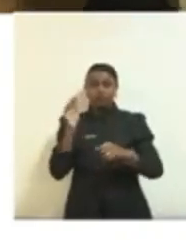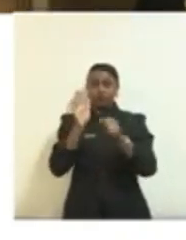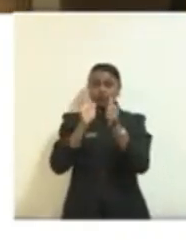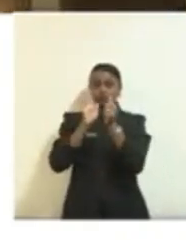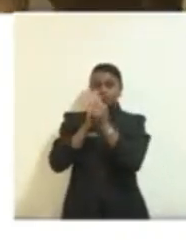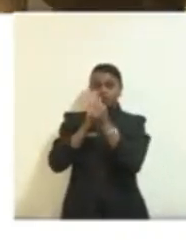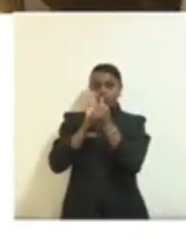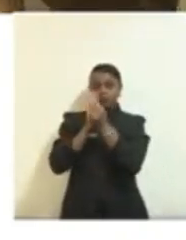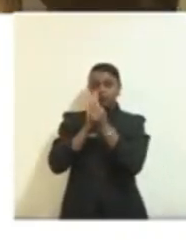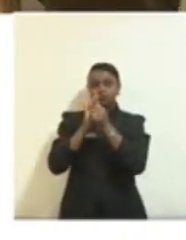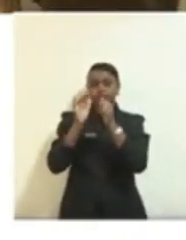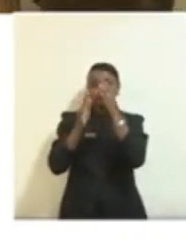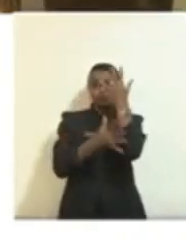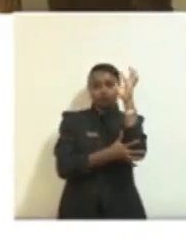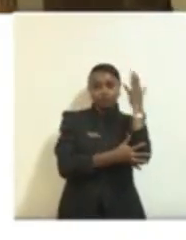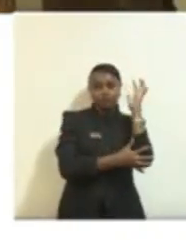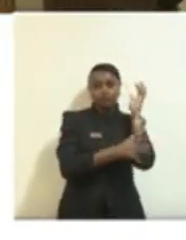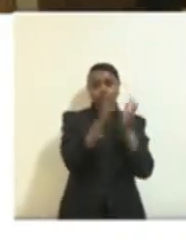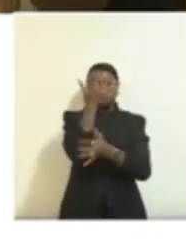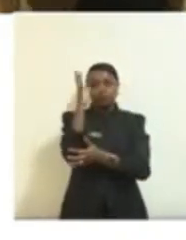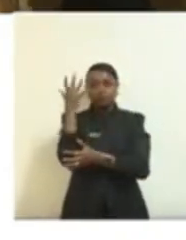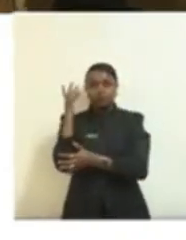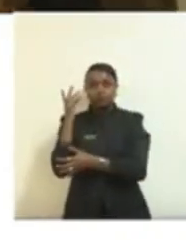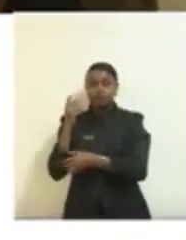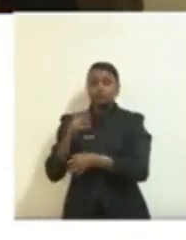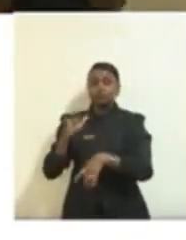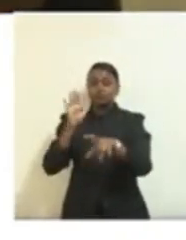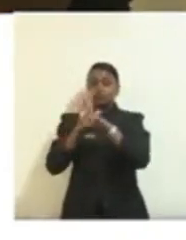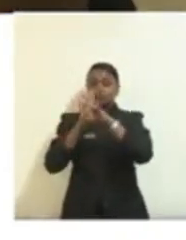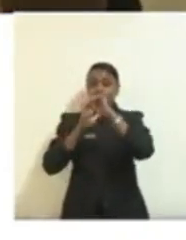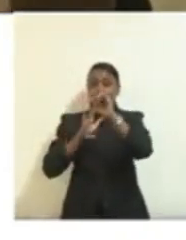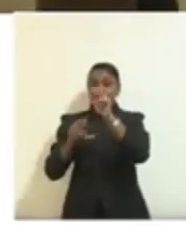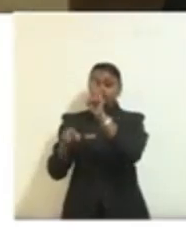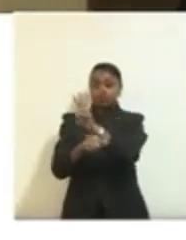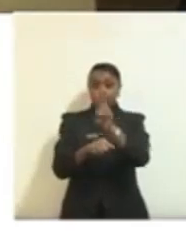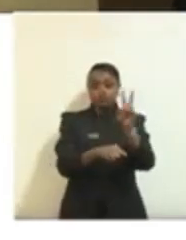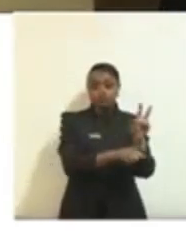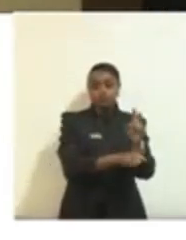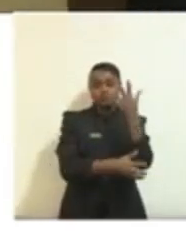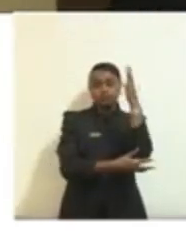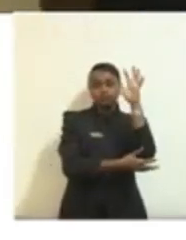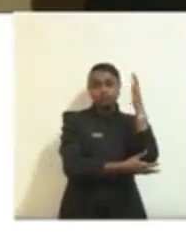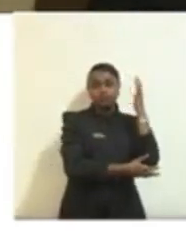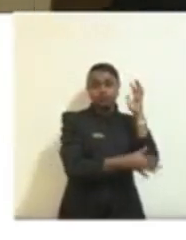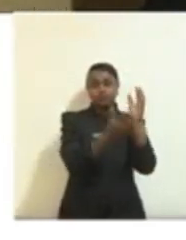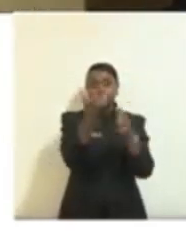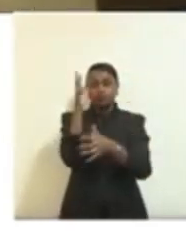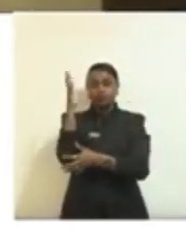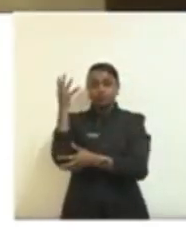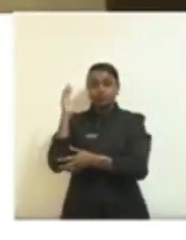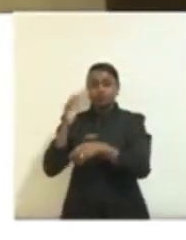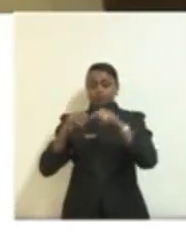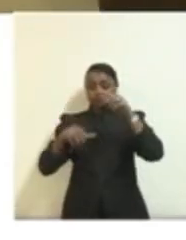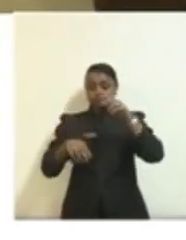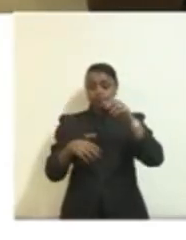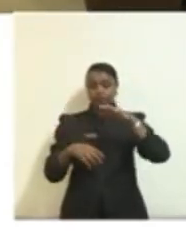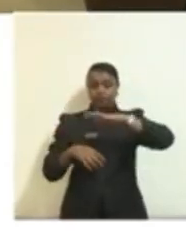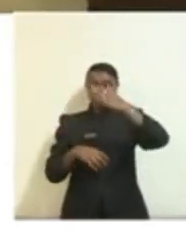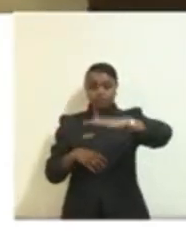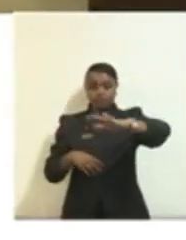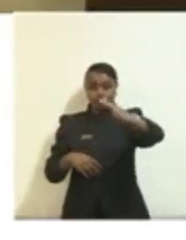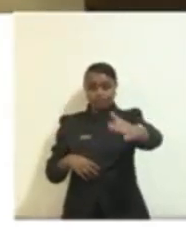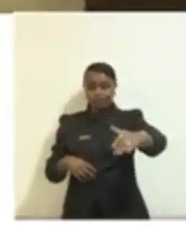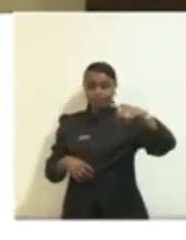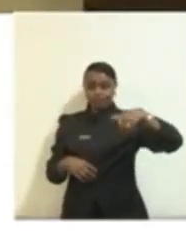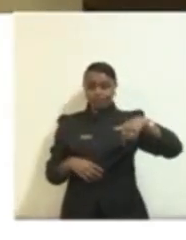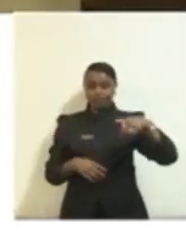Florestal, né, em vez de Lei de Proteção da Vegetação Nativa. E aí eu li, no convite que eu recebi, o público-alvo do evento é